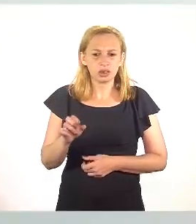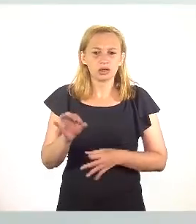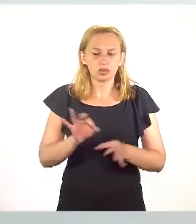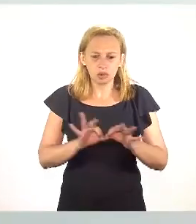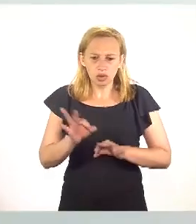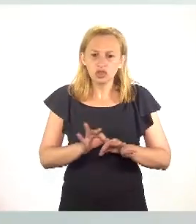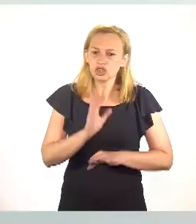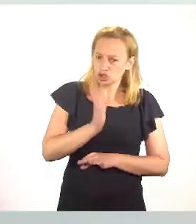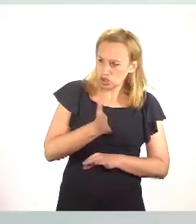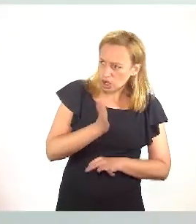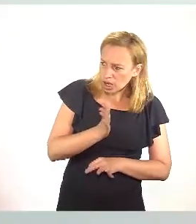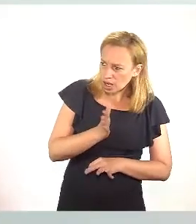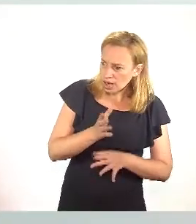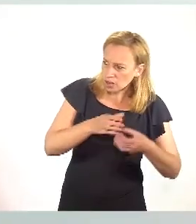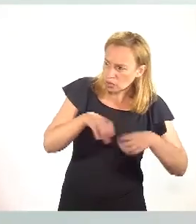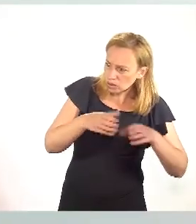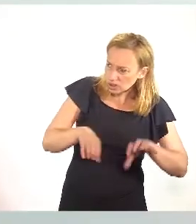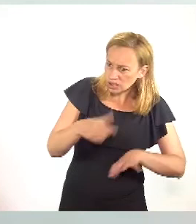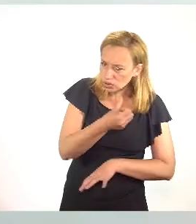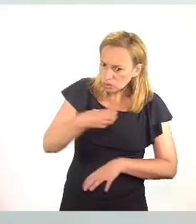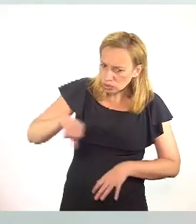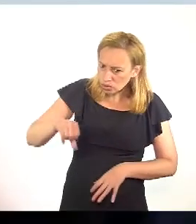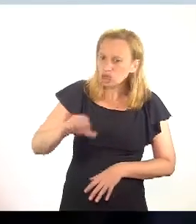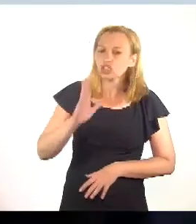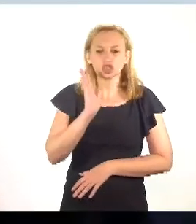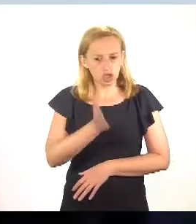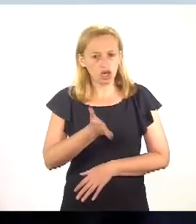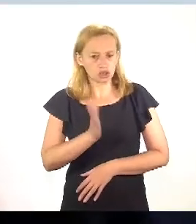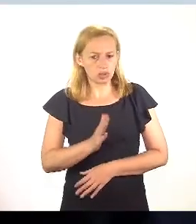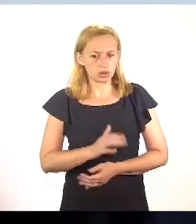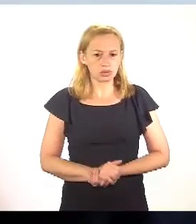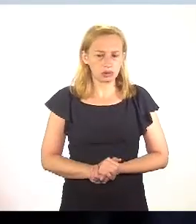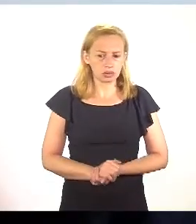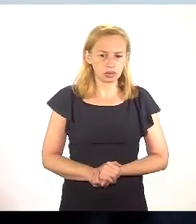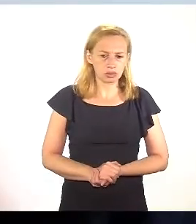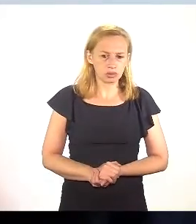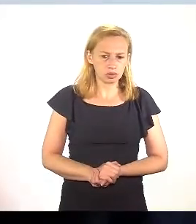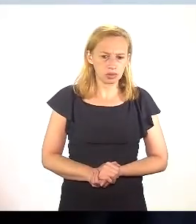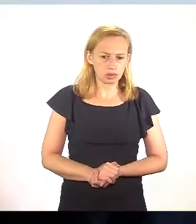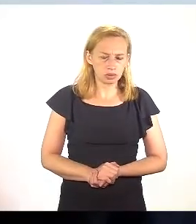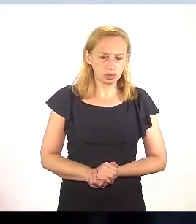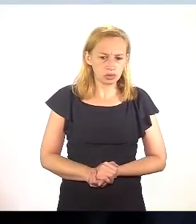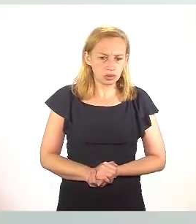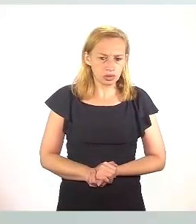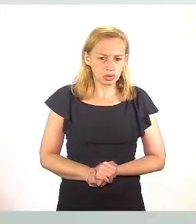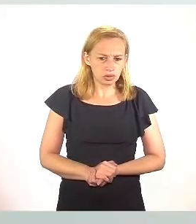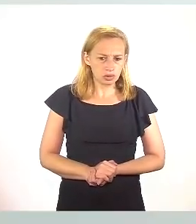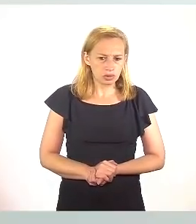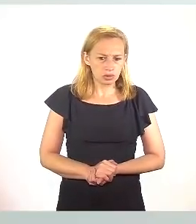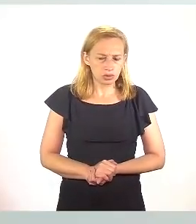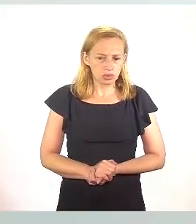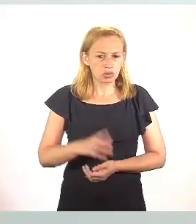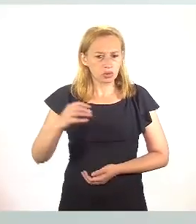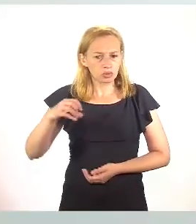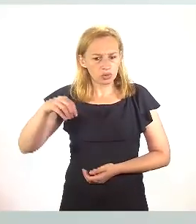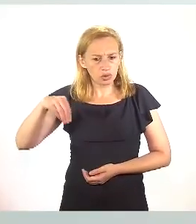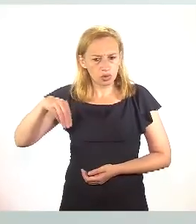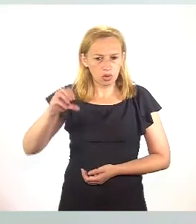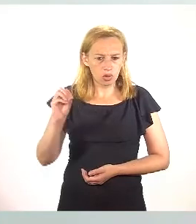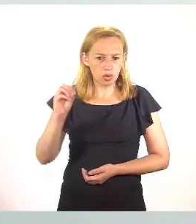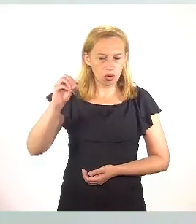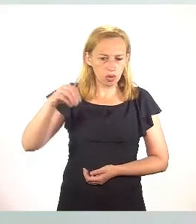era concursado de 2009. Já é. Eu fiz concurso em Quando o senhor foi cargo comissionado, foi o